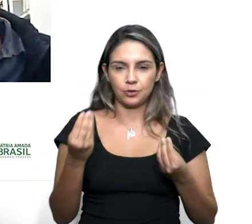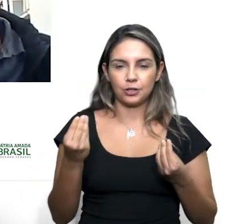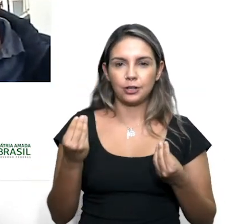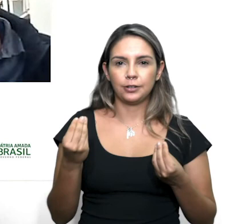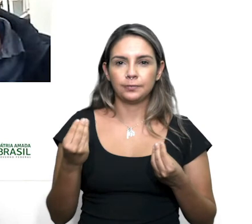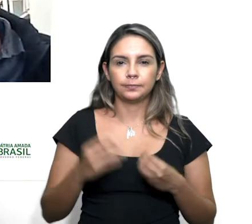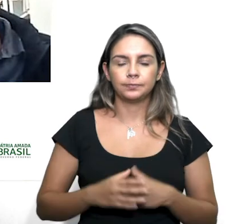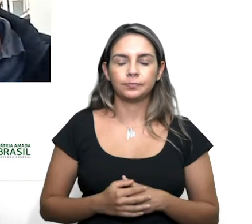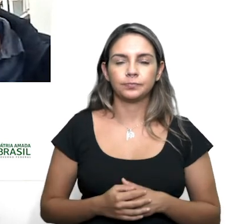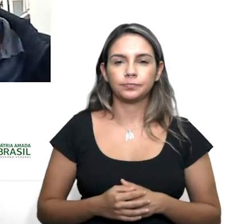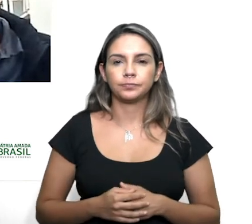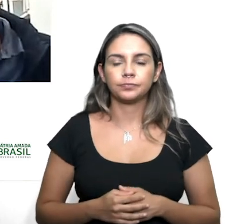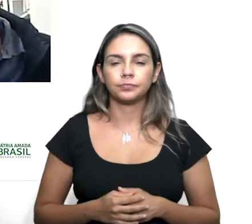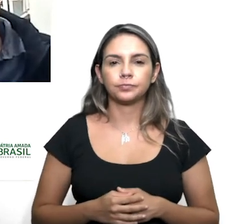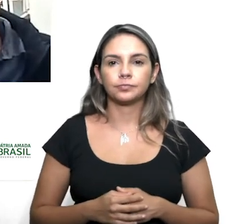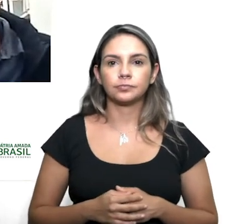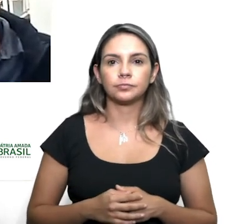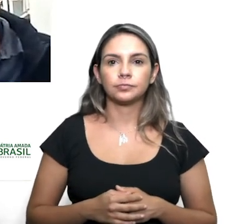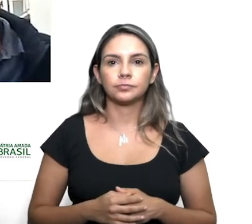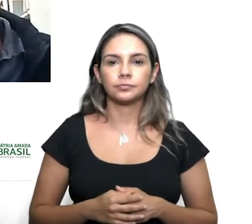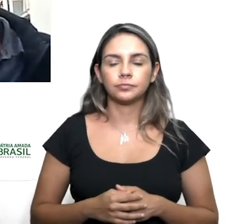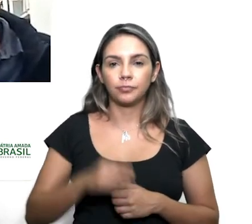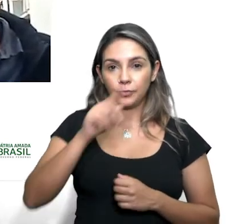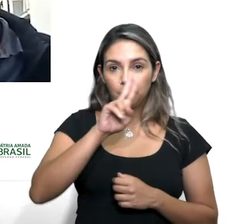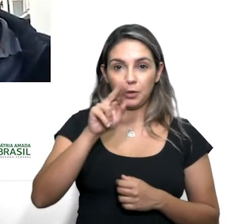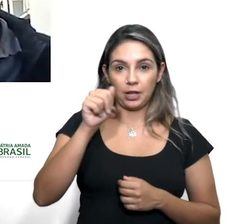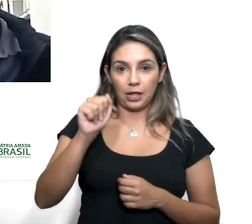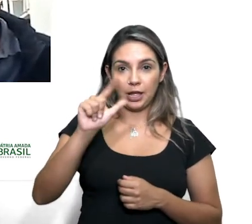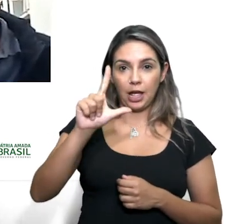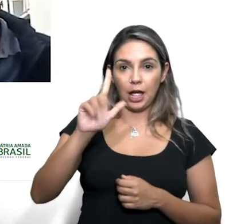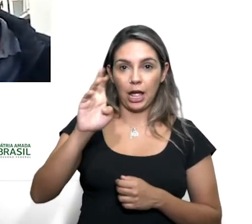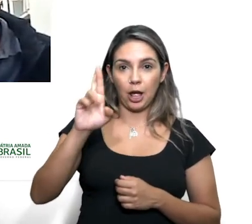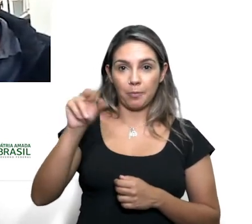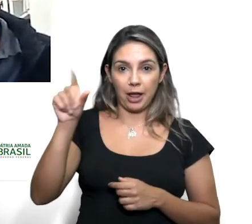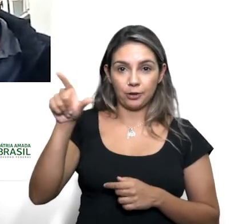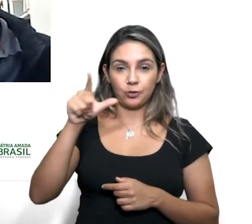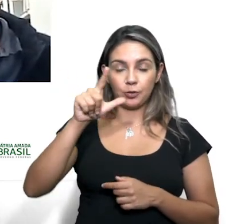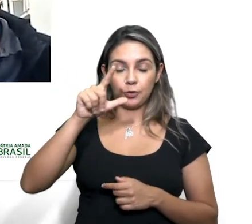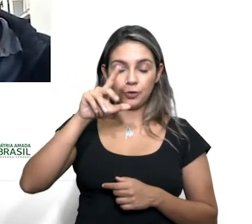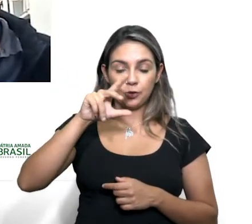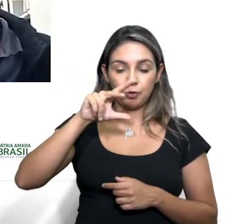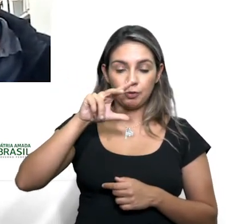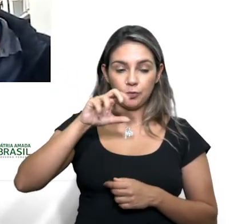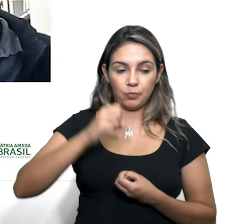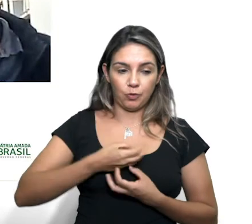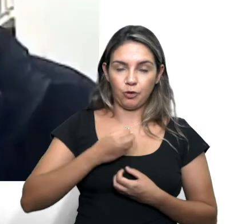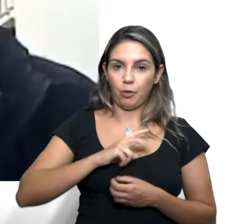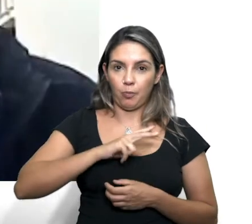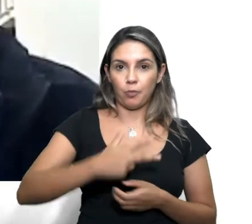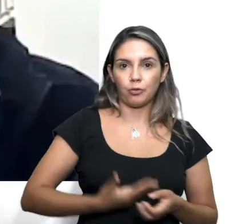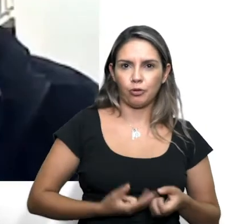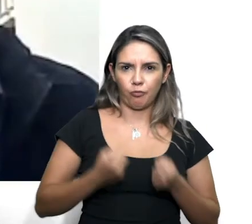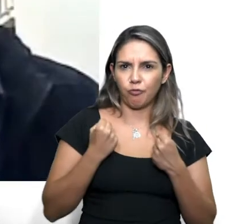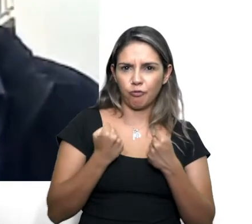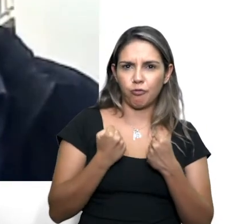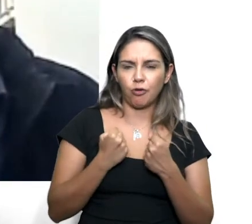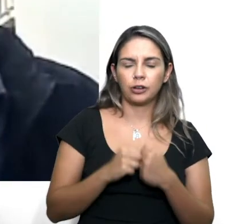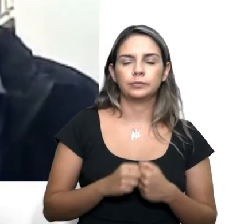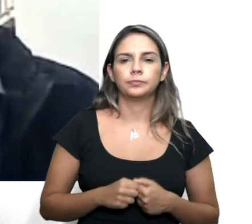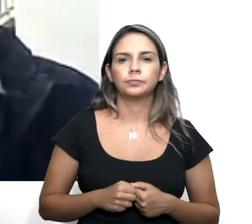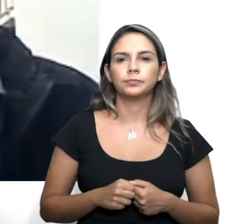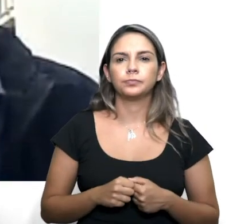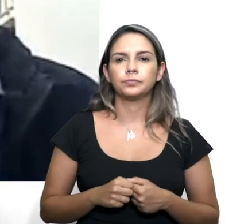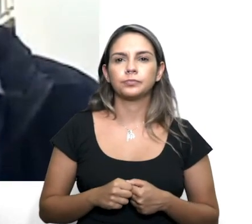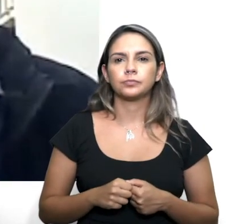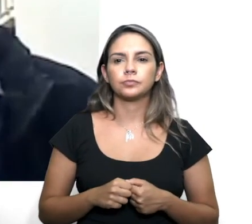um poeta que é o Alberto, um poeta português muito forte, que na